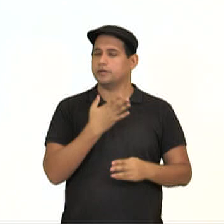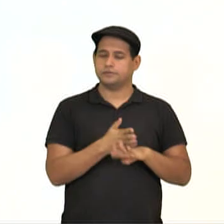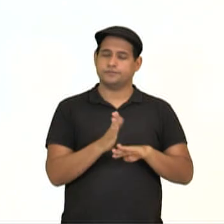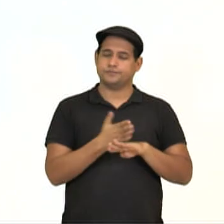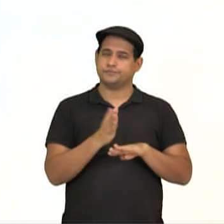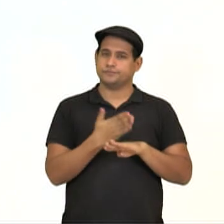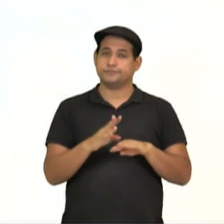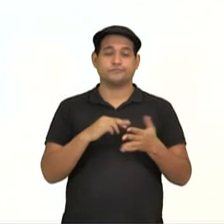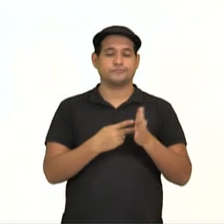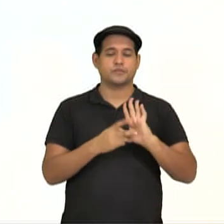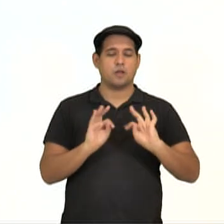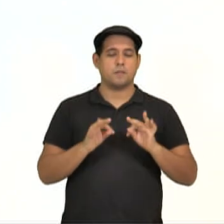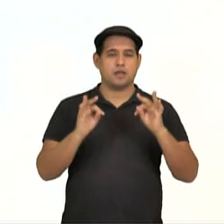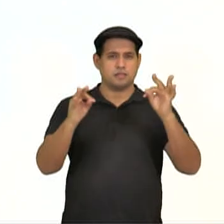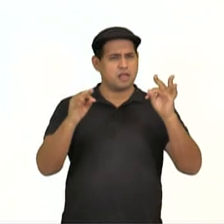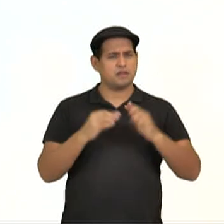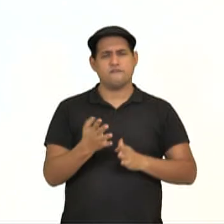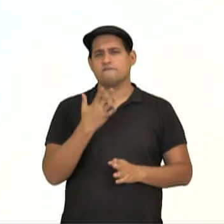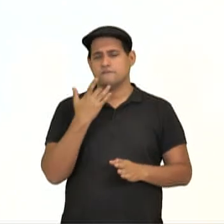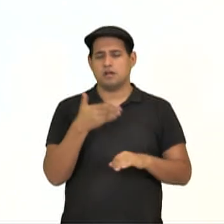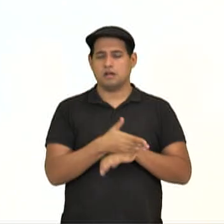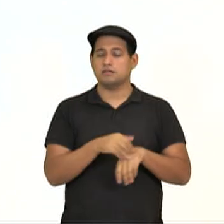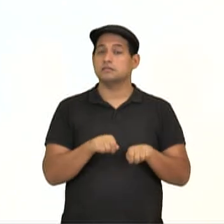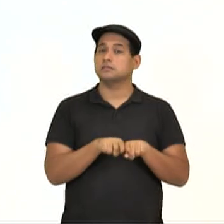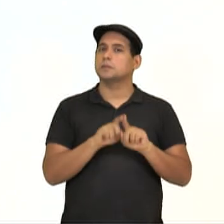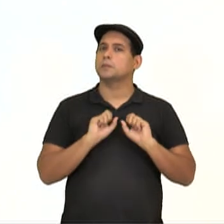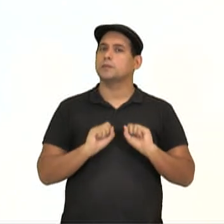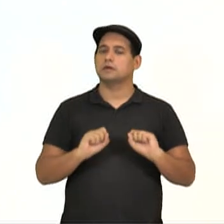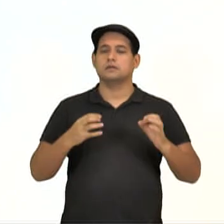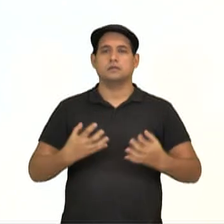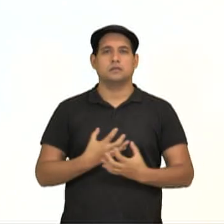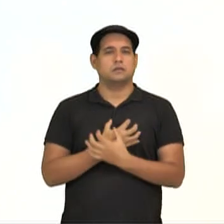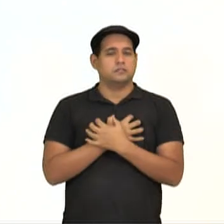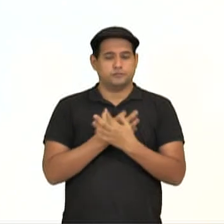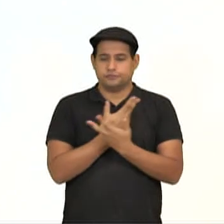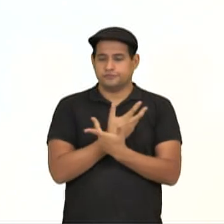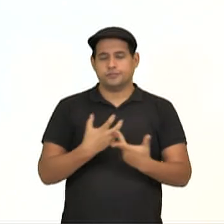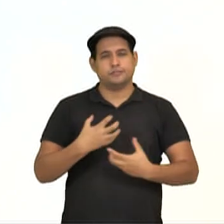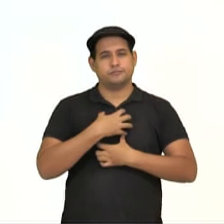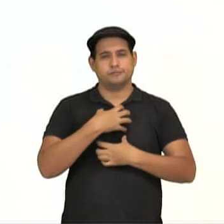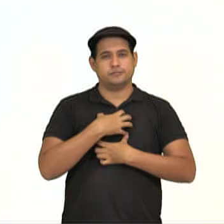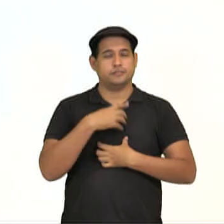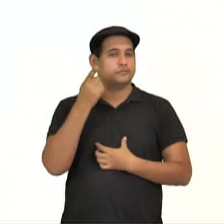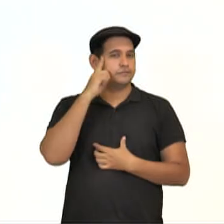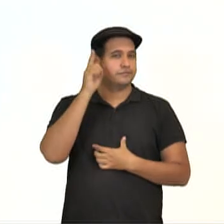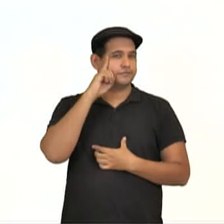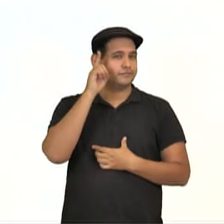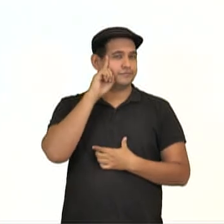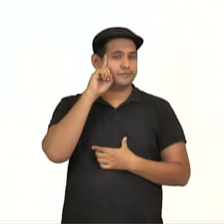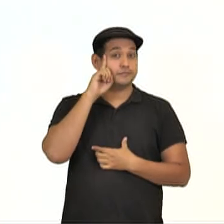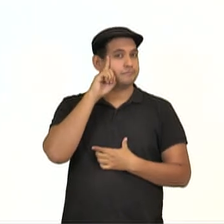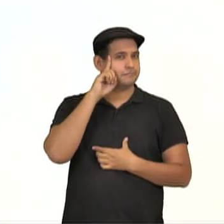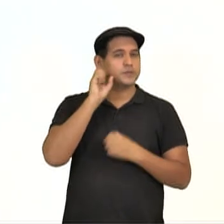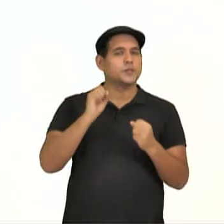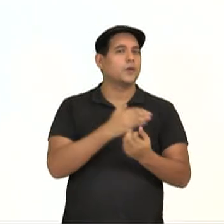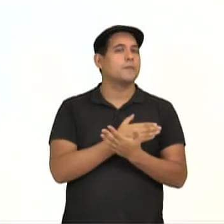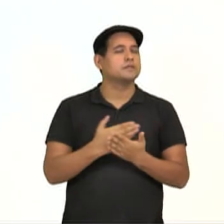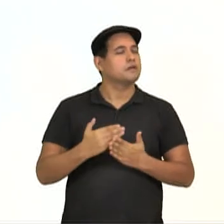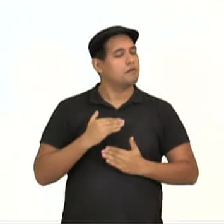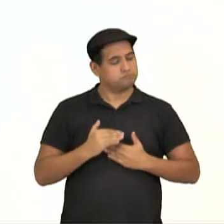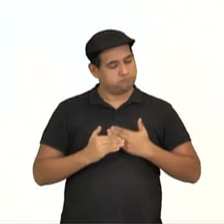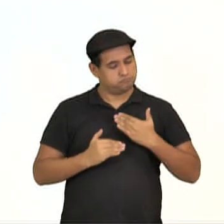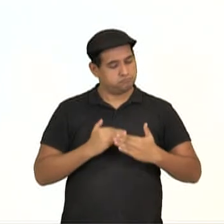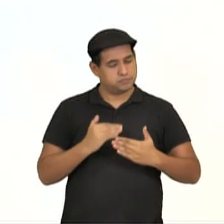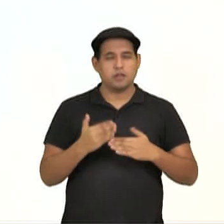praticantes. É uma técnica acessível e você pode incorporá-la de diversas maneiras à sua rotina. Pode começar aos